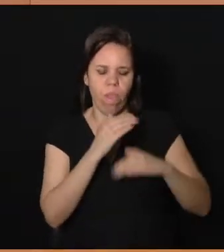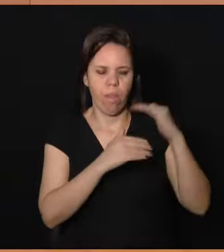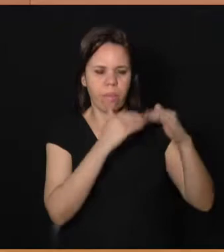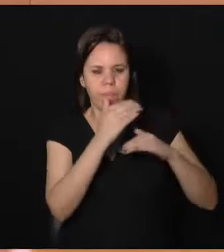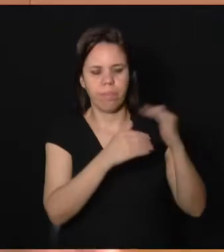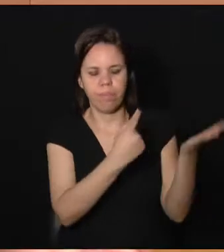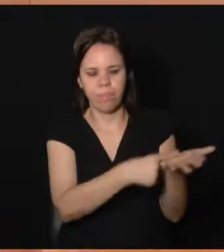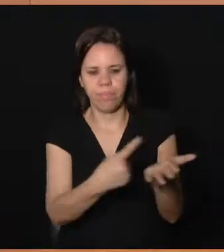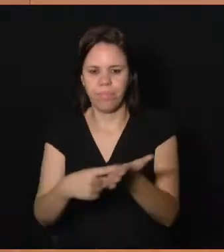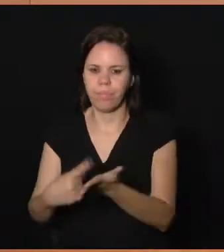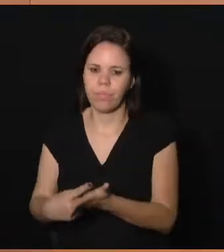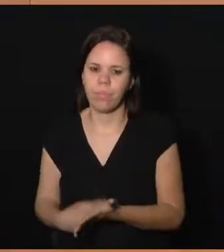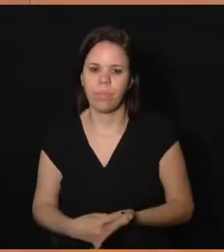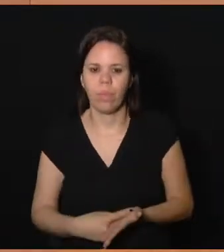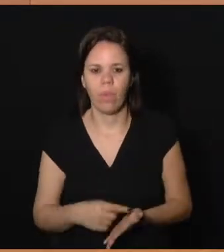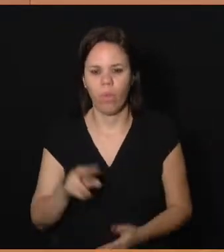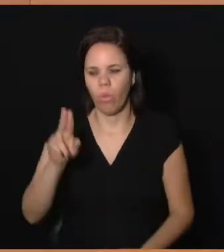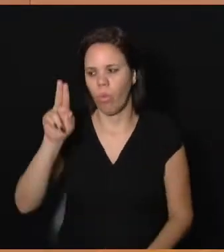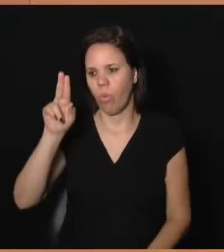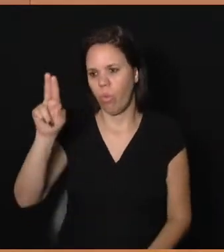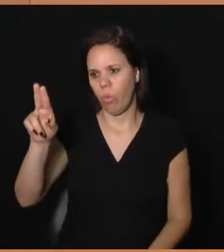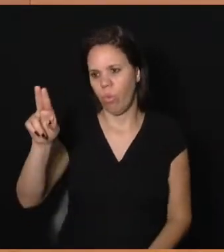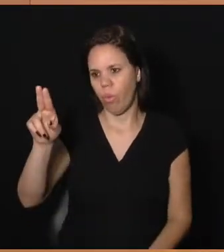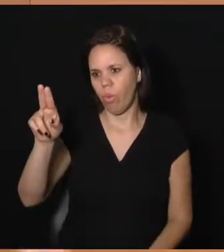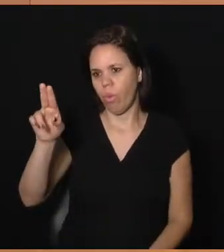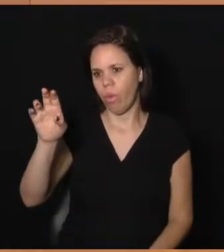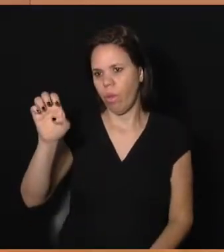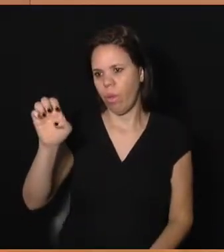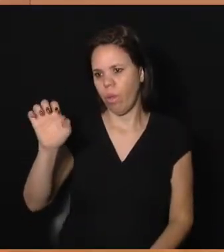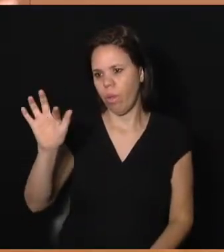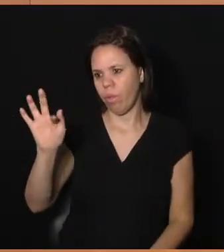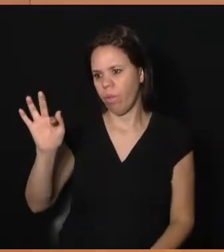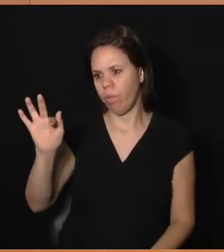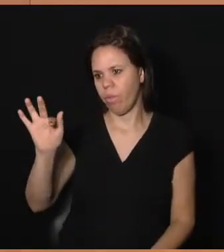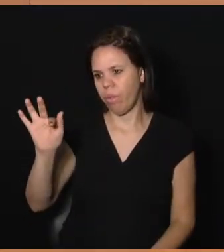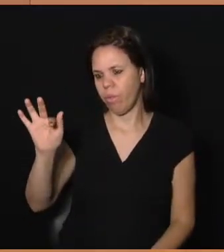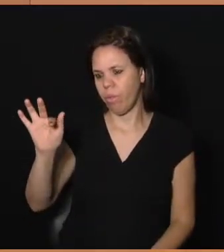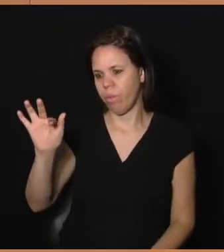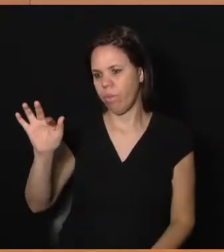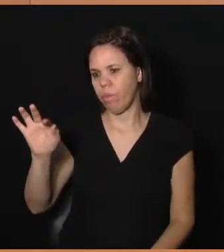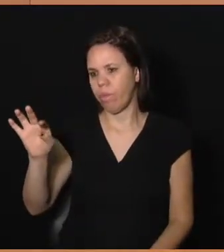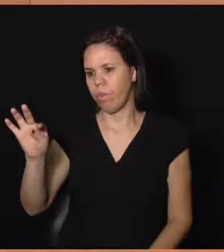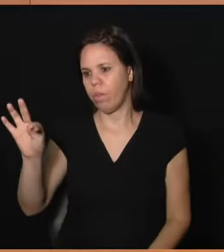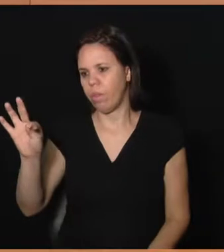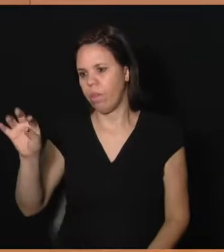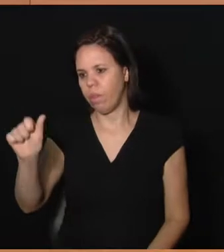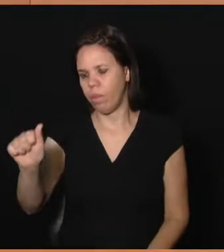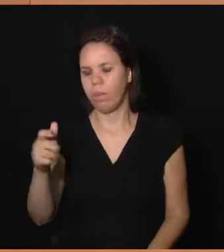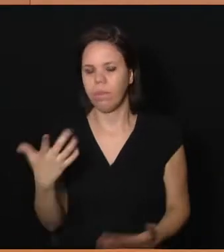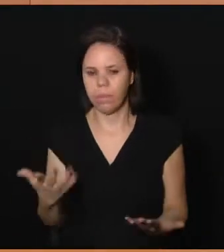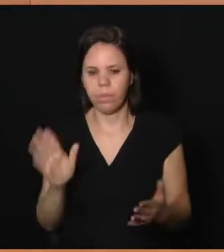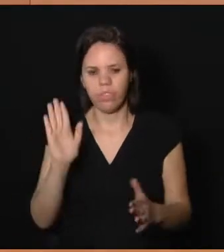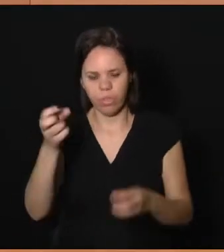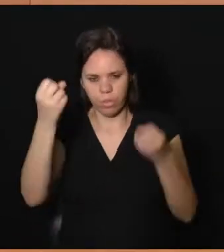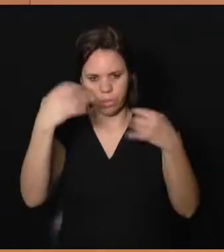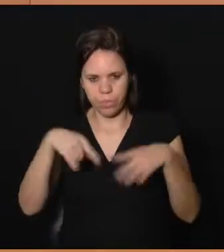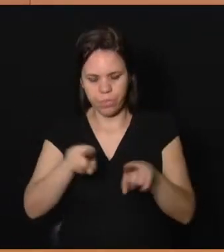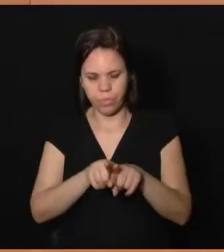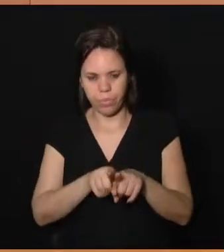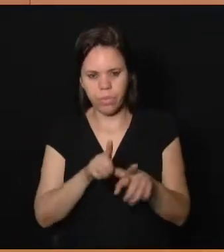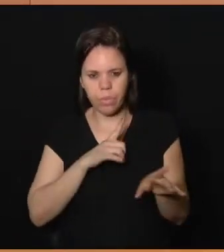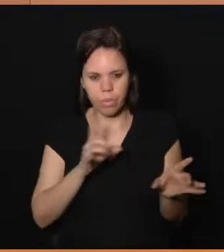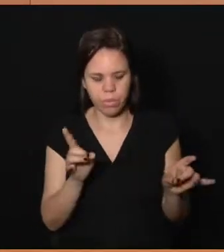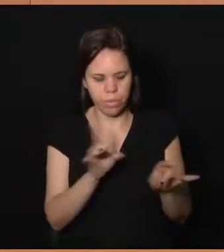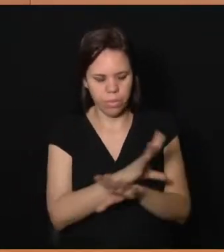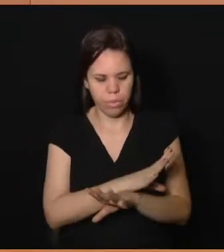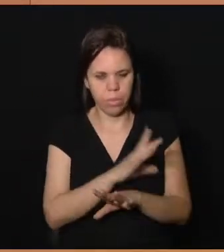nesse acordo. O EFTA, né, como já foi também mencionado nessa segunda-feira, se não me engano, né, foi finalmente fechado. Nós